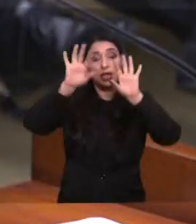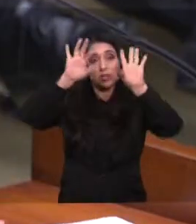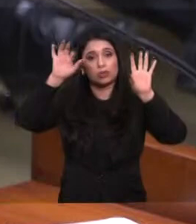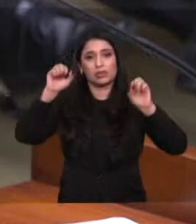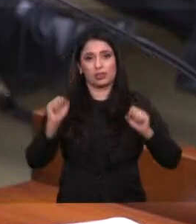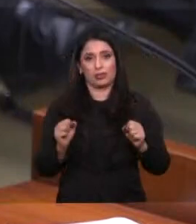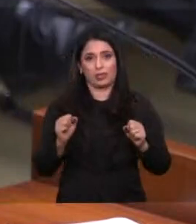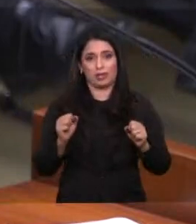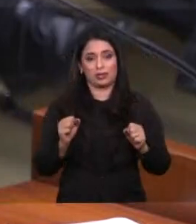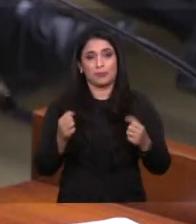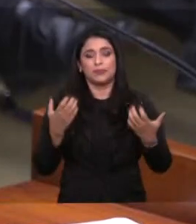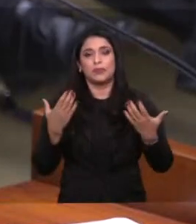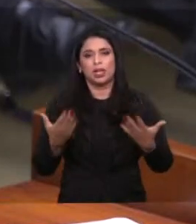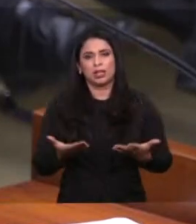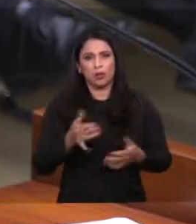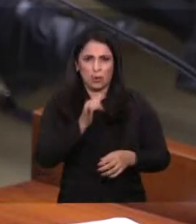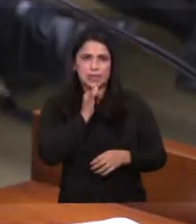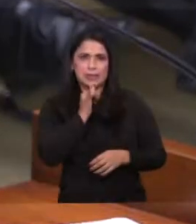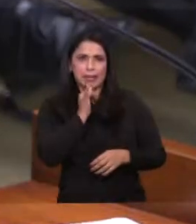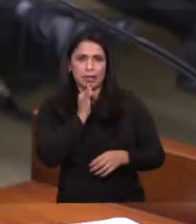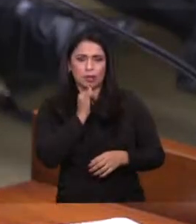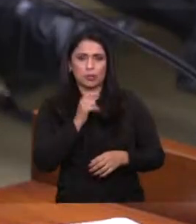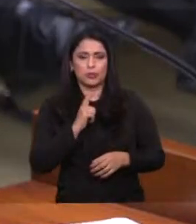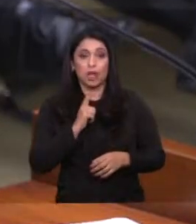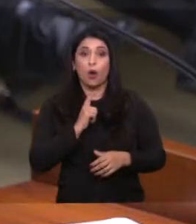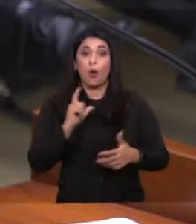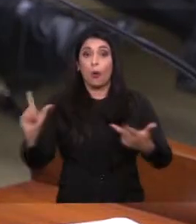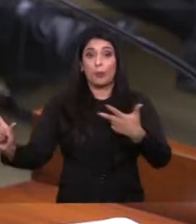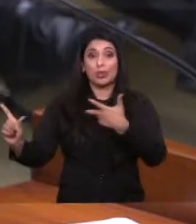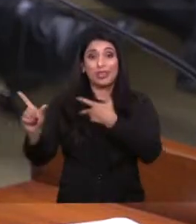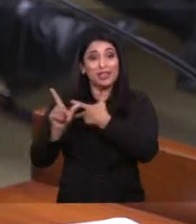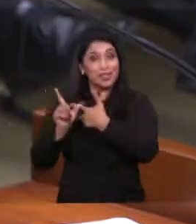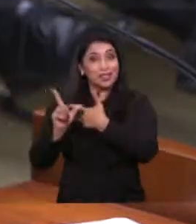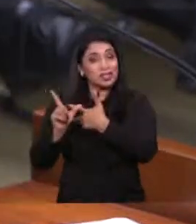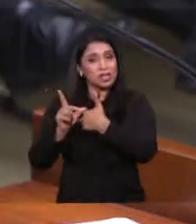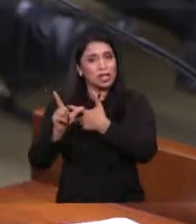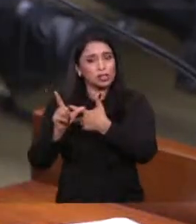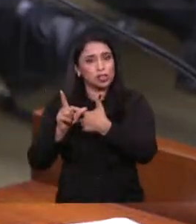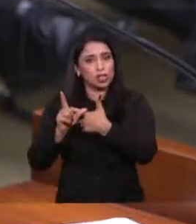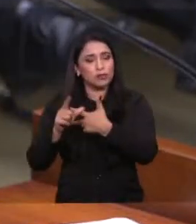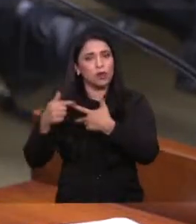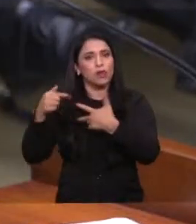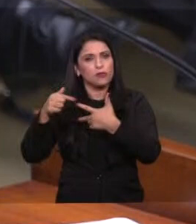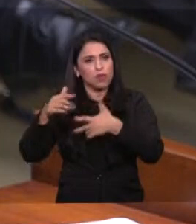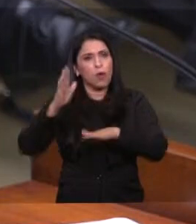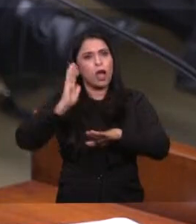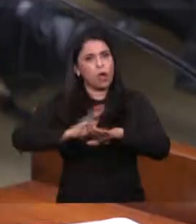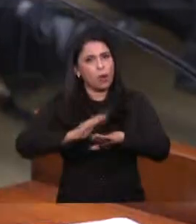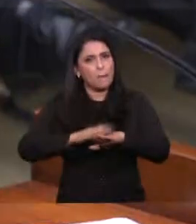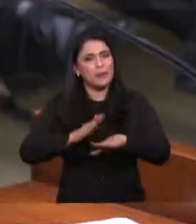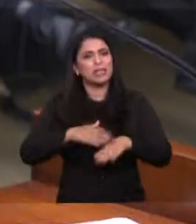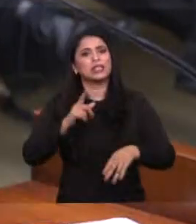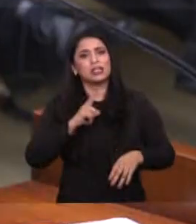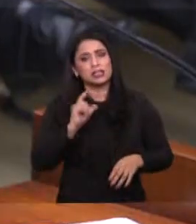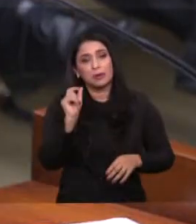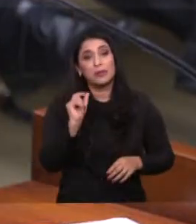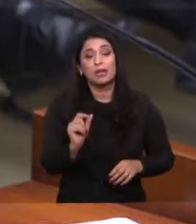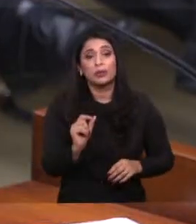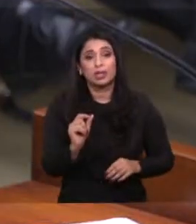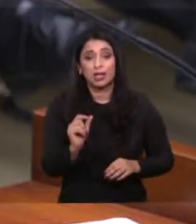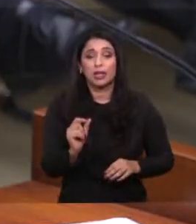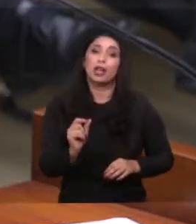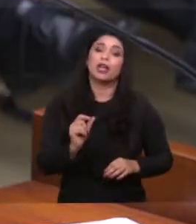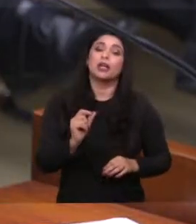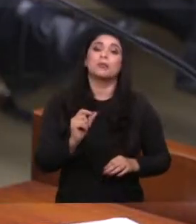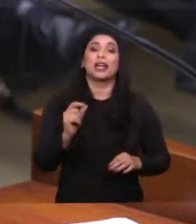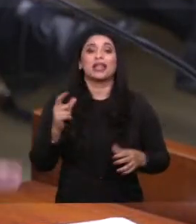tribunais. Nesses exemplos, o Poder Legislativo da União observou suas competências para dispor sobre a